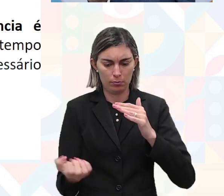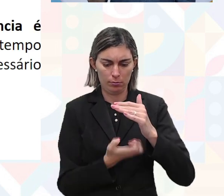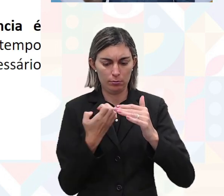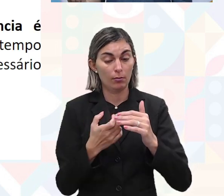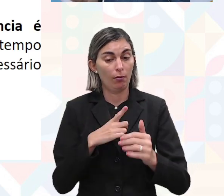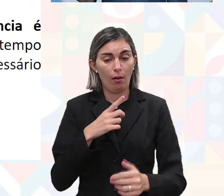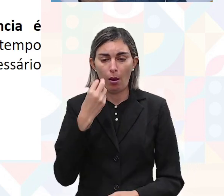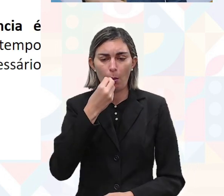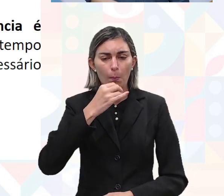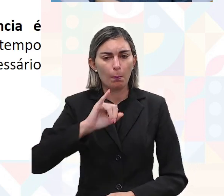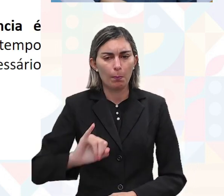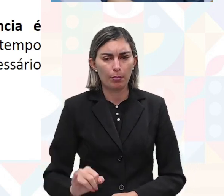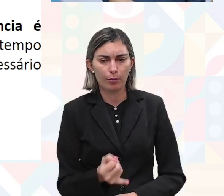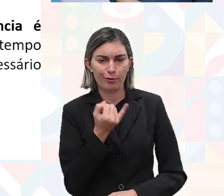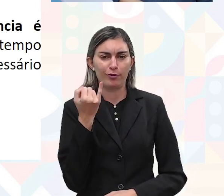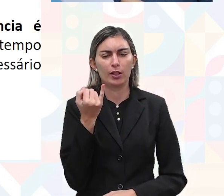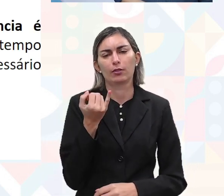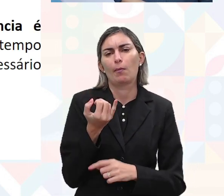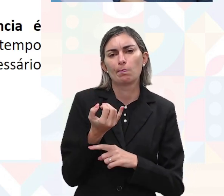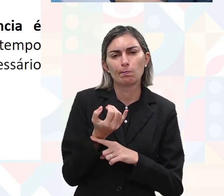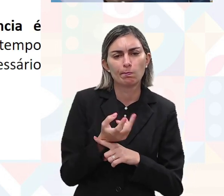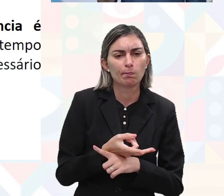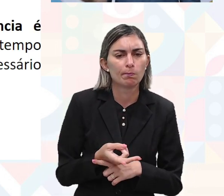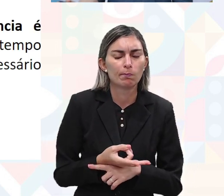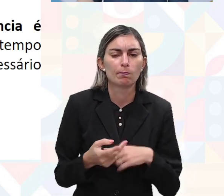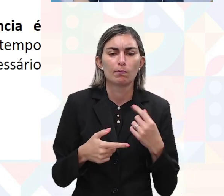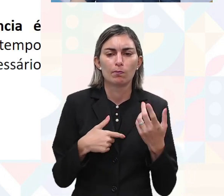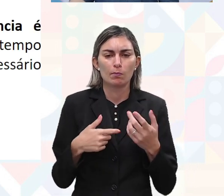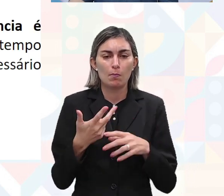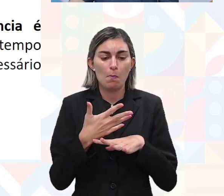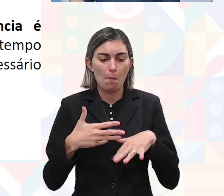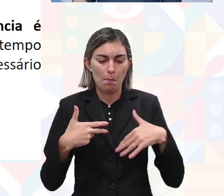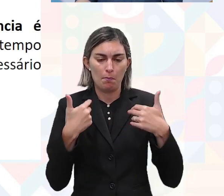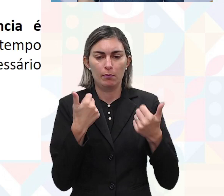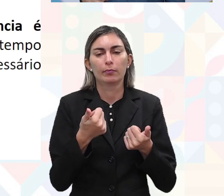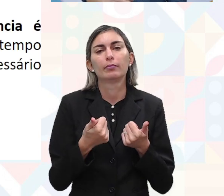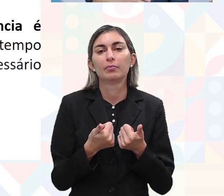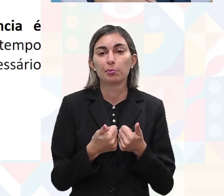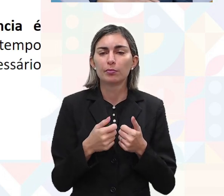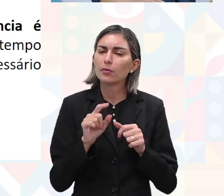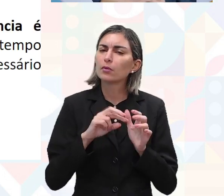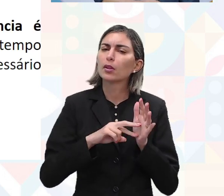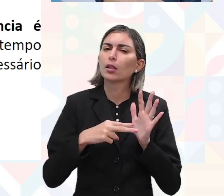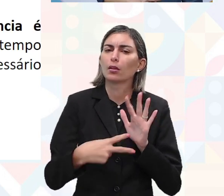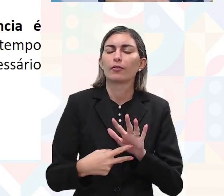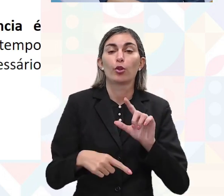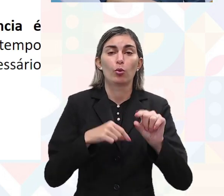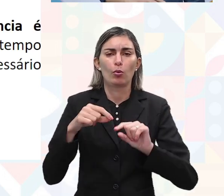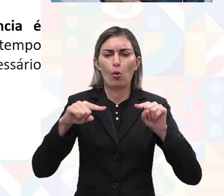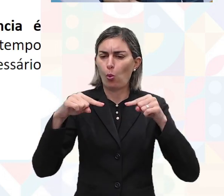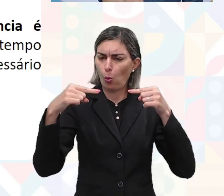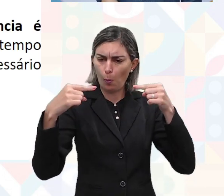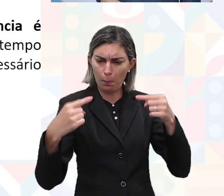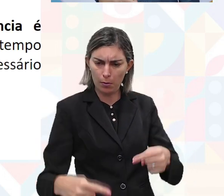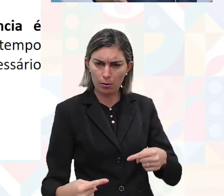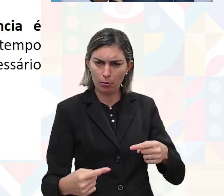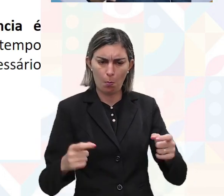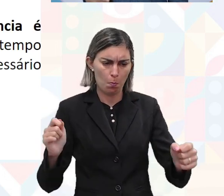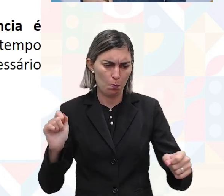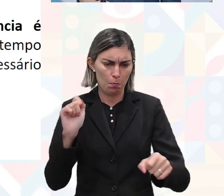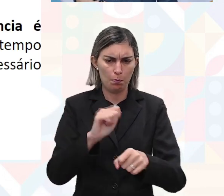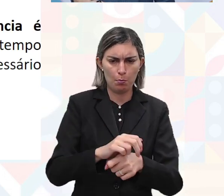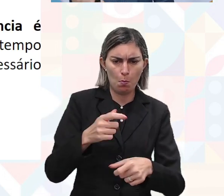para aproveitar e explorar ao mesmo tempo enquanto busca melhorias. Isso significa que competir em